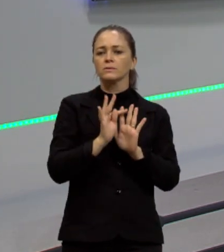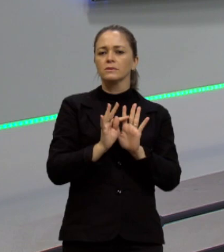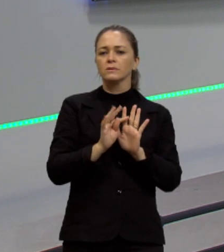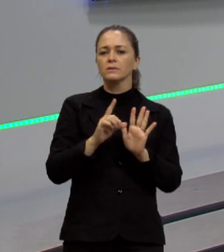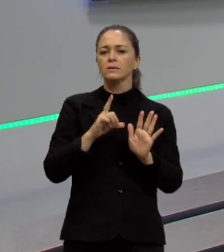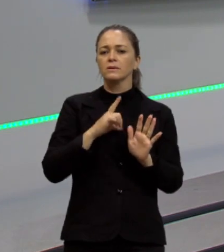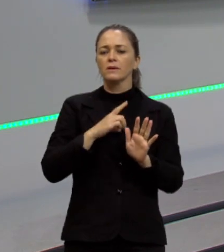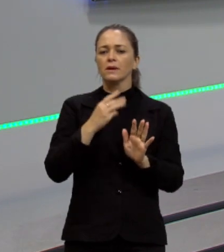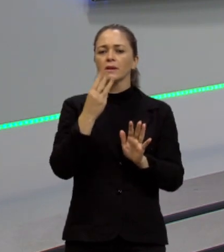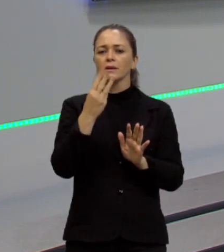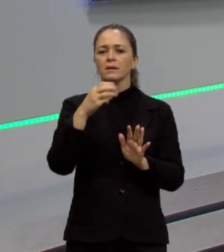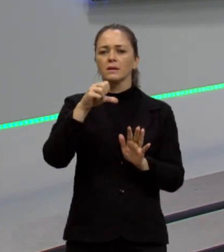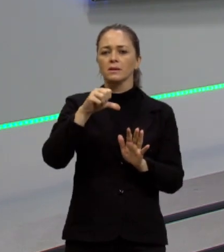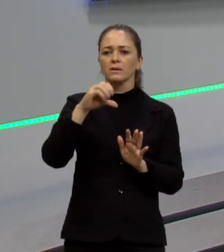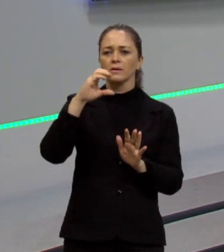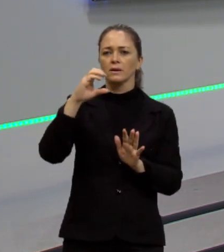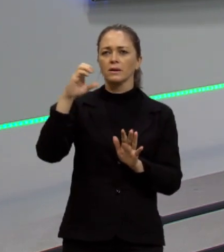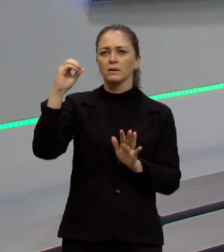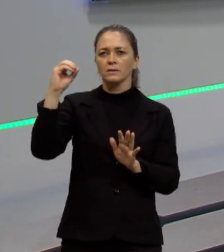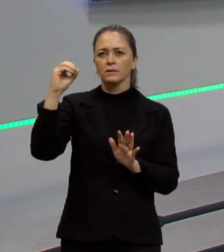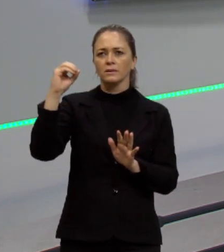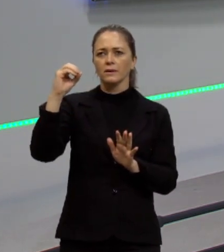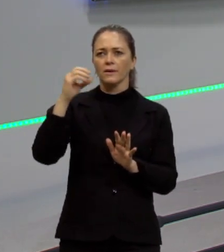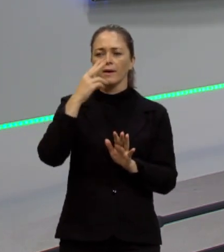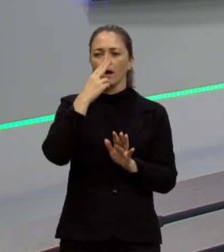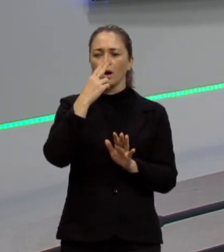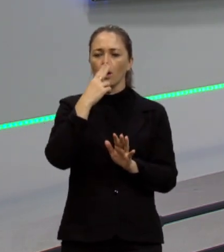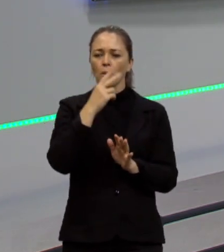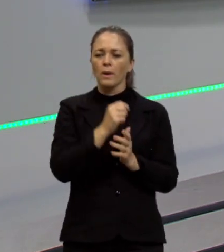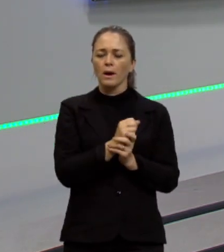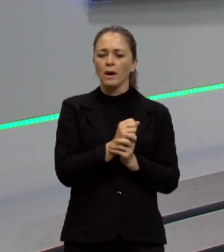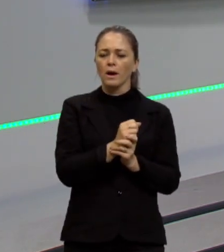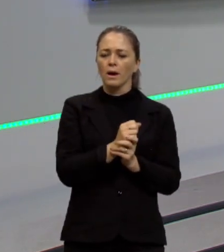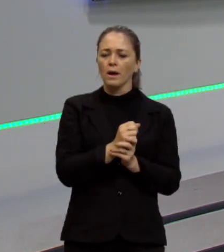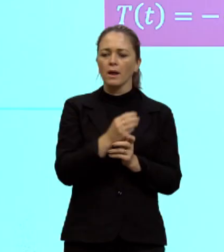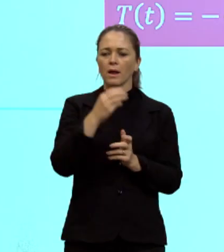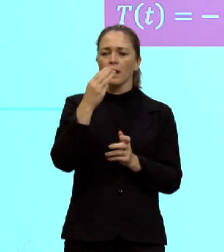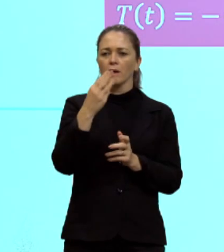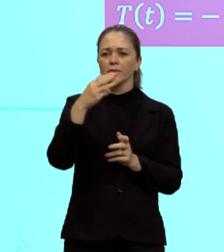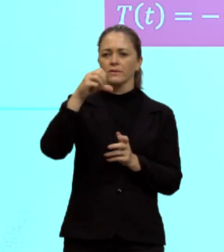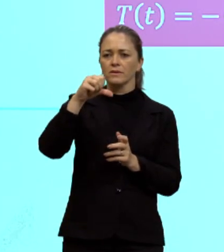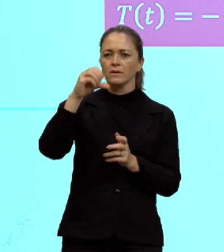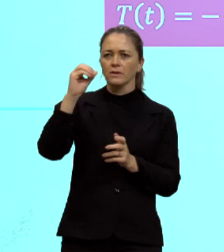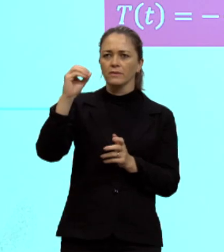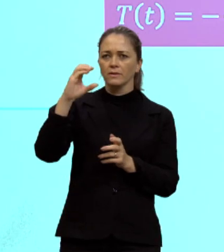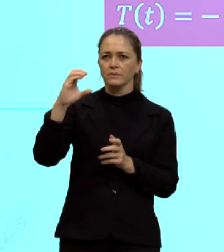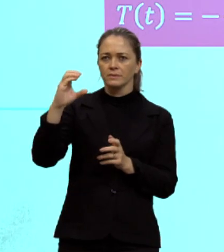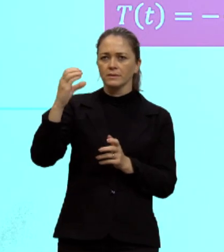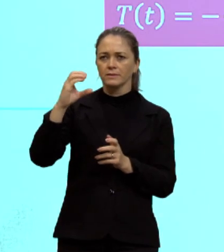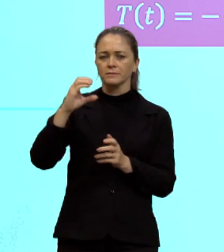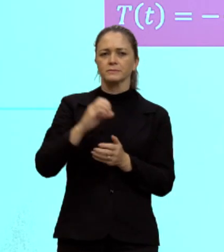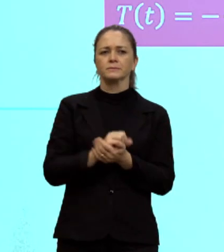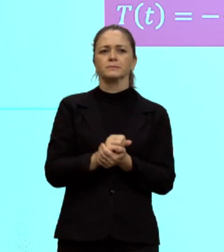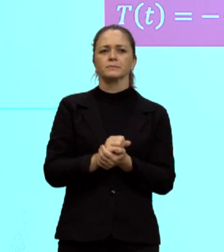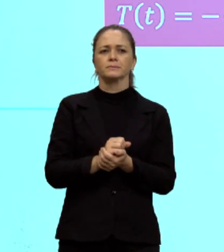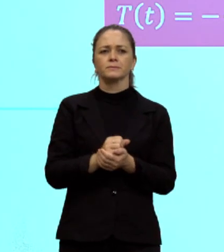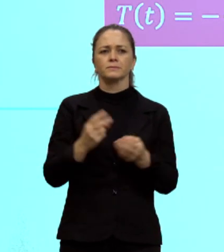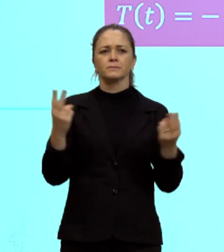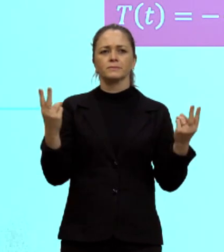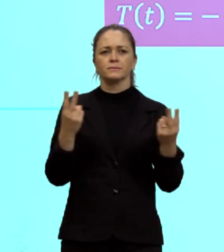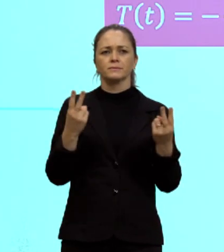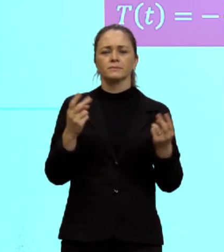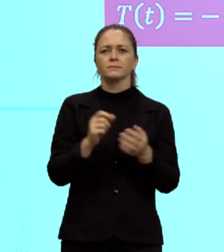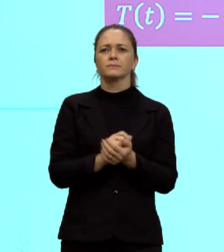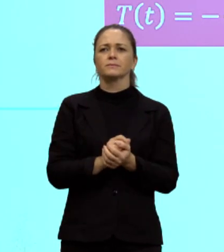Celsius. Ou seja, nós vamos igualar esta equação aos 39 graus dados. Certo? Então, vou fazer aqui do outro